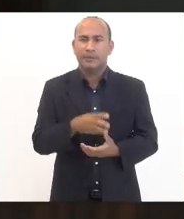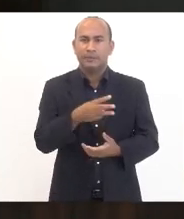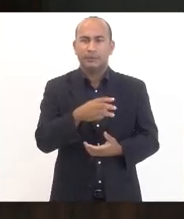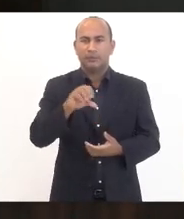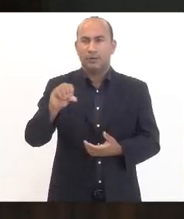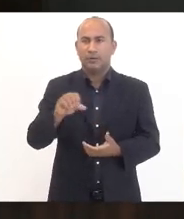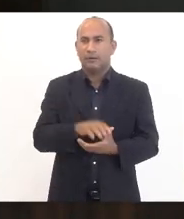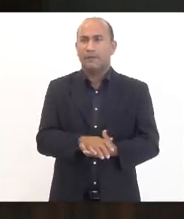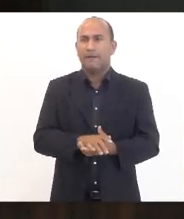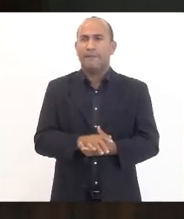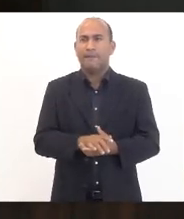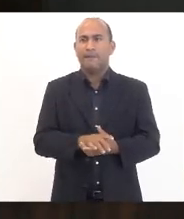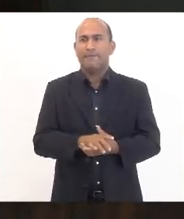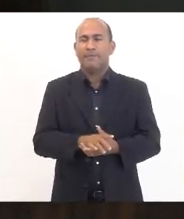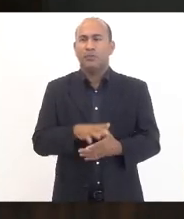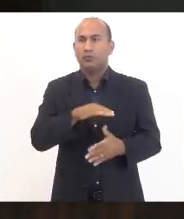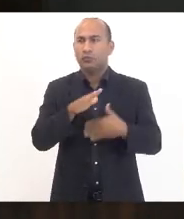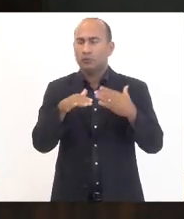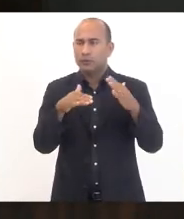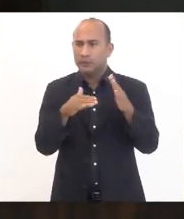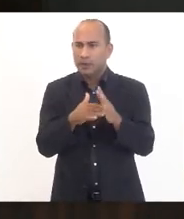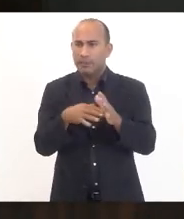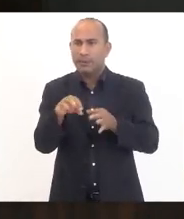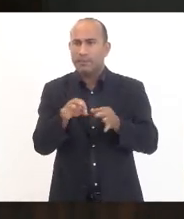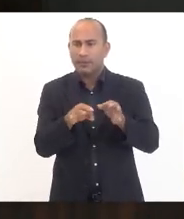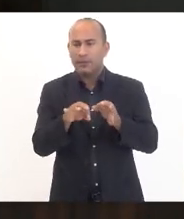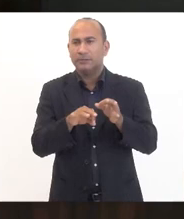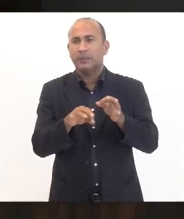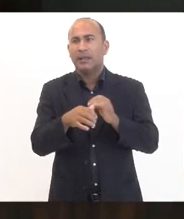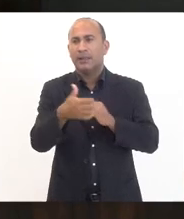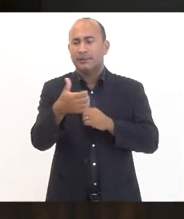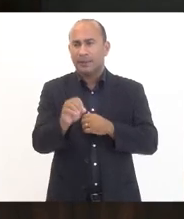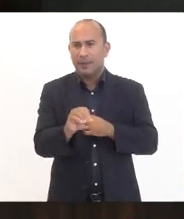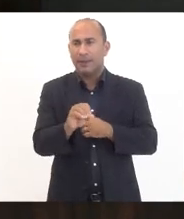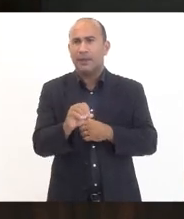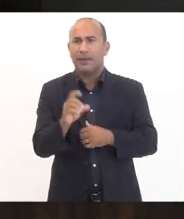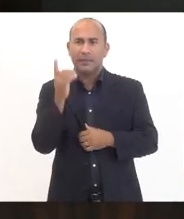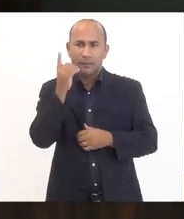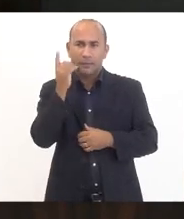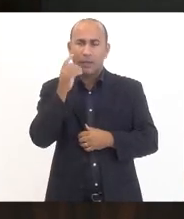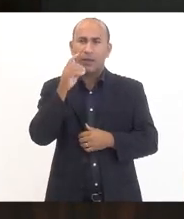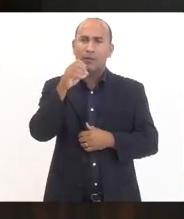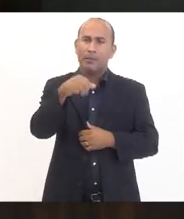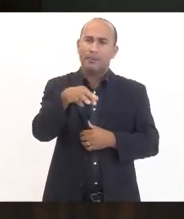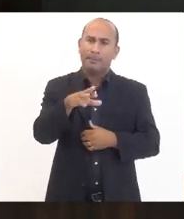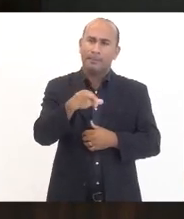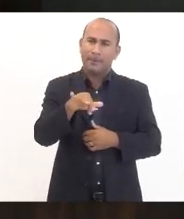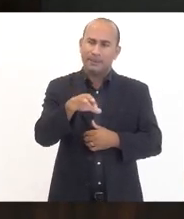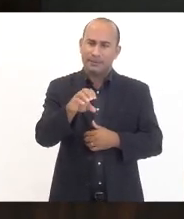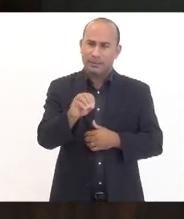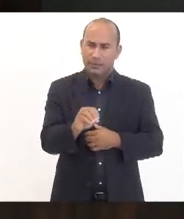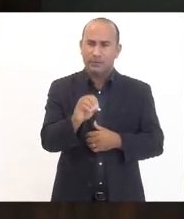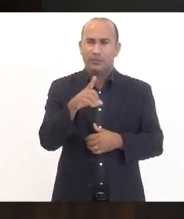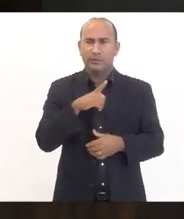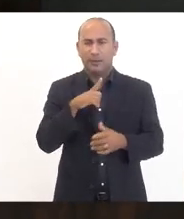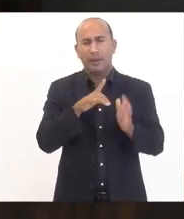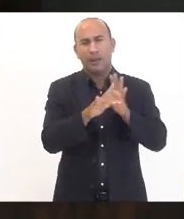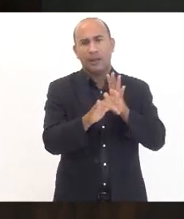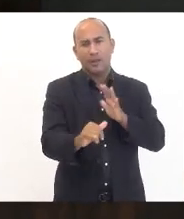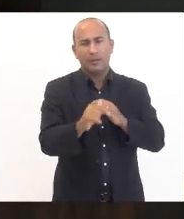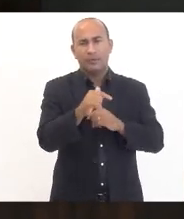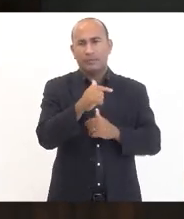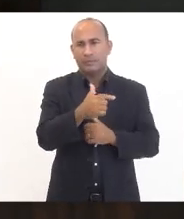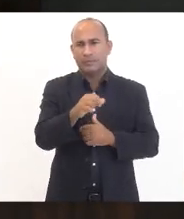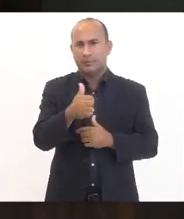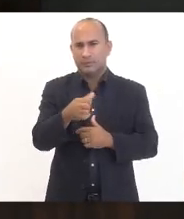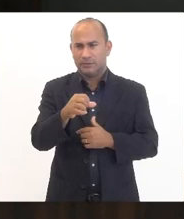39º, veto total aposto ao projeto de lei 10.53/19, de autoria do deputado Carlos Macedo, que altera a lei 7.275,